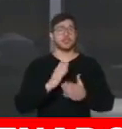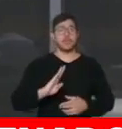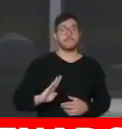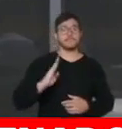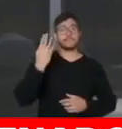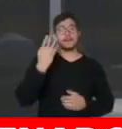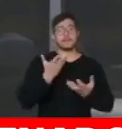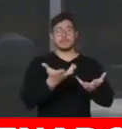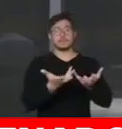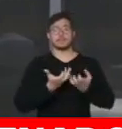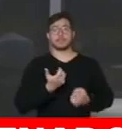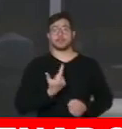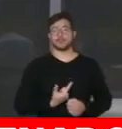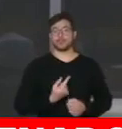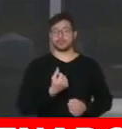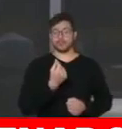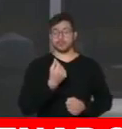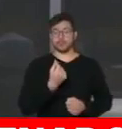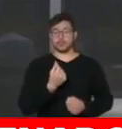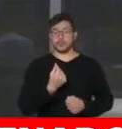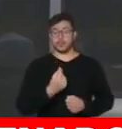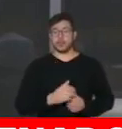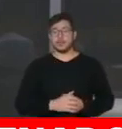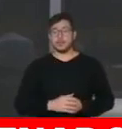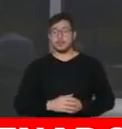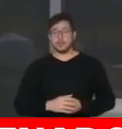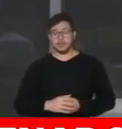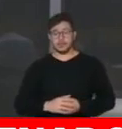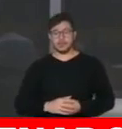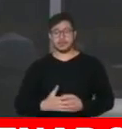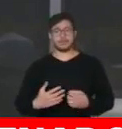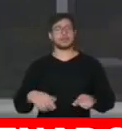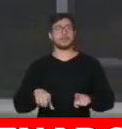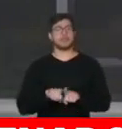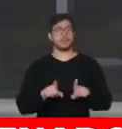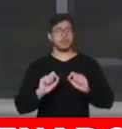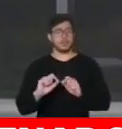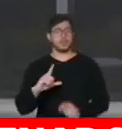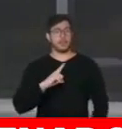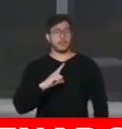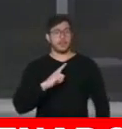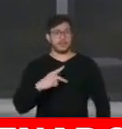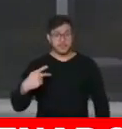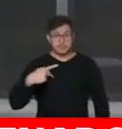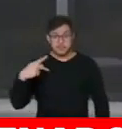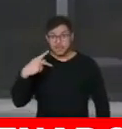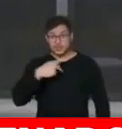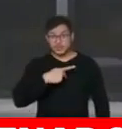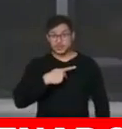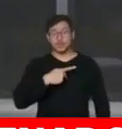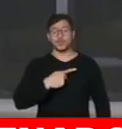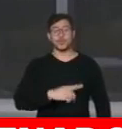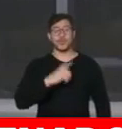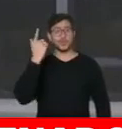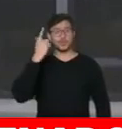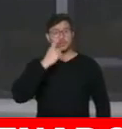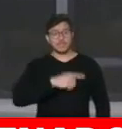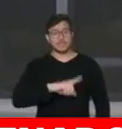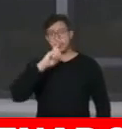governo Bolsonaro. E o pior, a mando de pastores que recebem propina em barra de